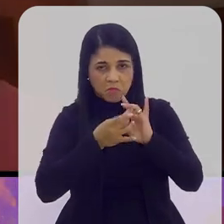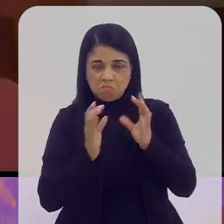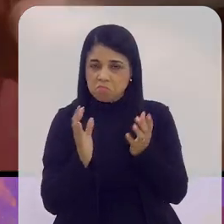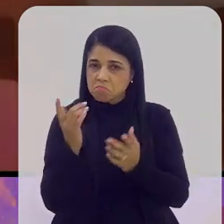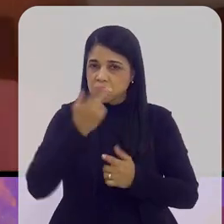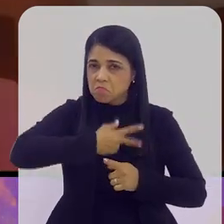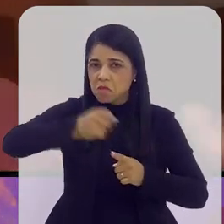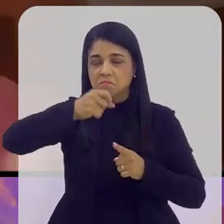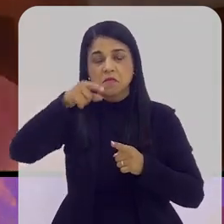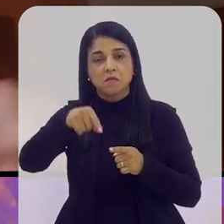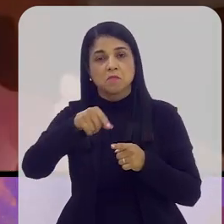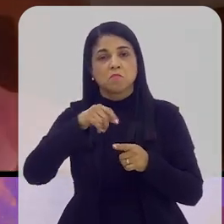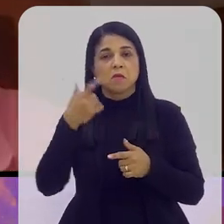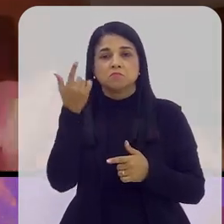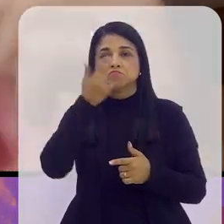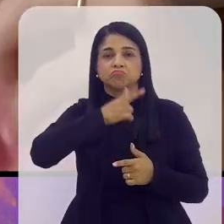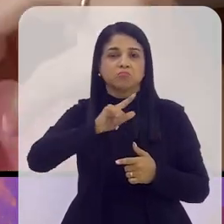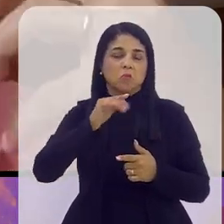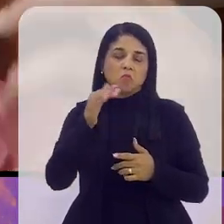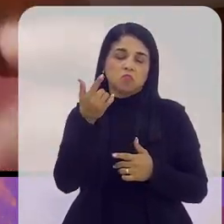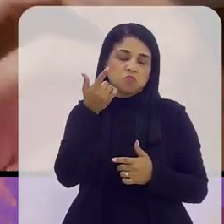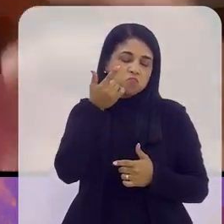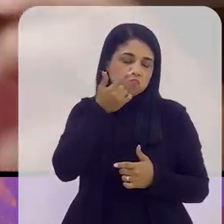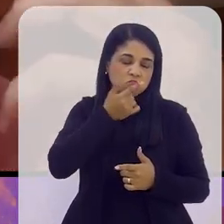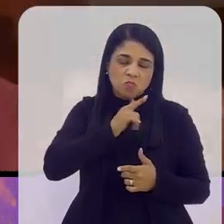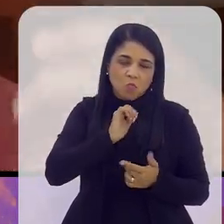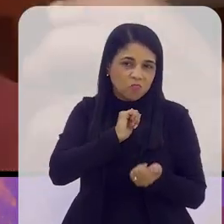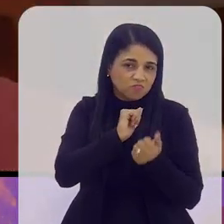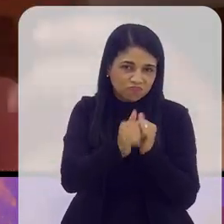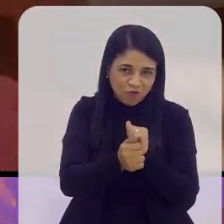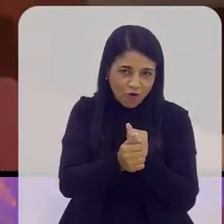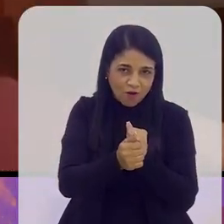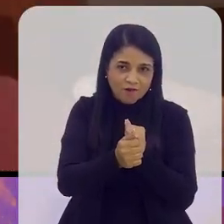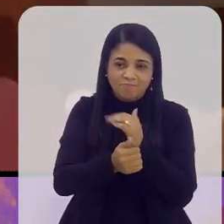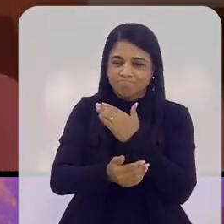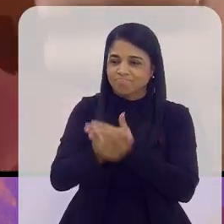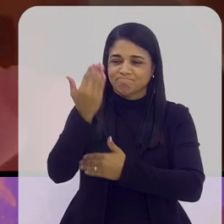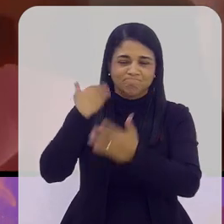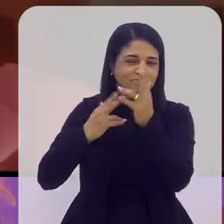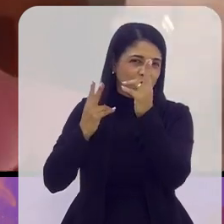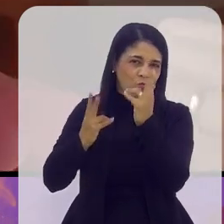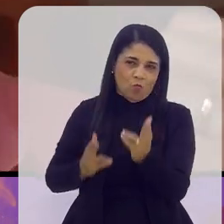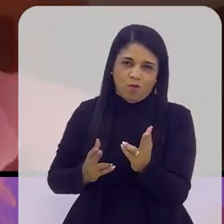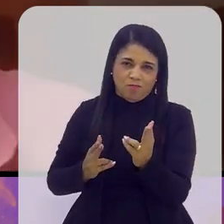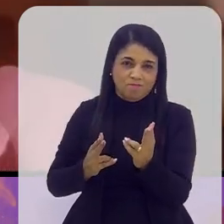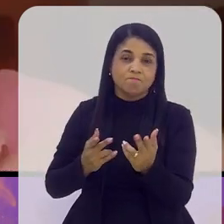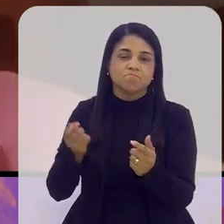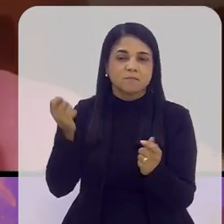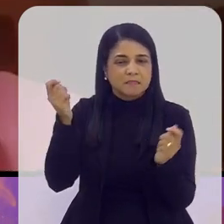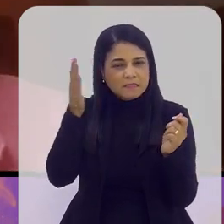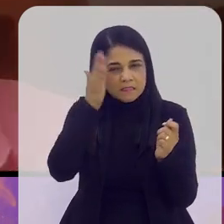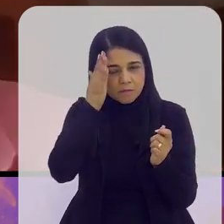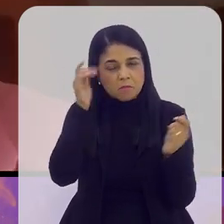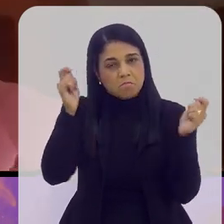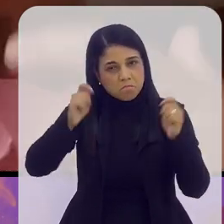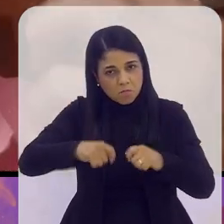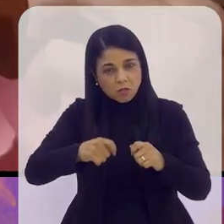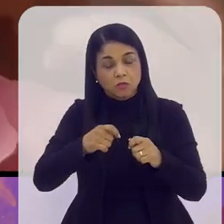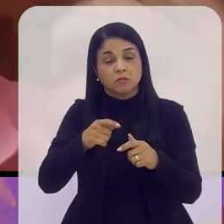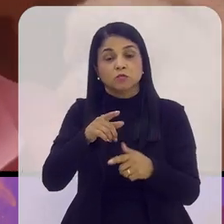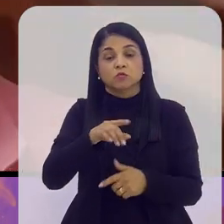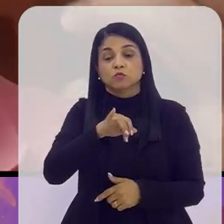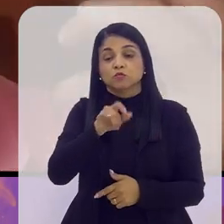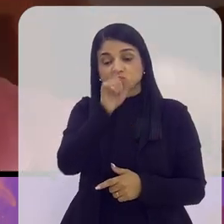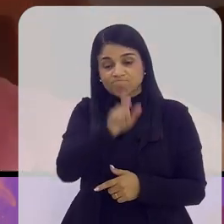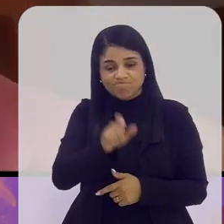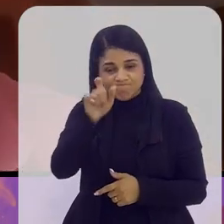futuro promissor, maravilhoso, mas não está jogando ainda aquilo que já jogou um dia, que nós sabemos que pode jogar. É